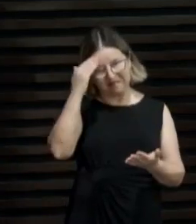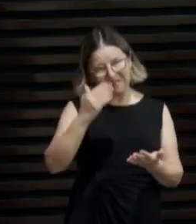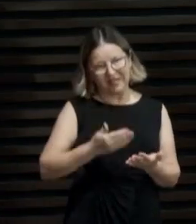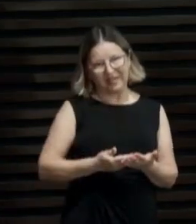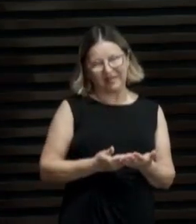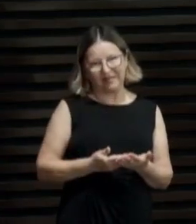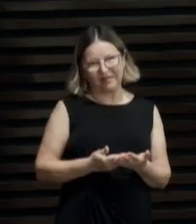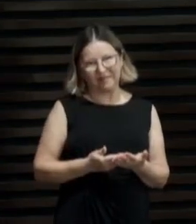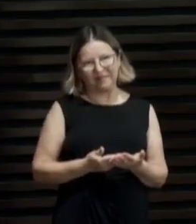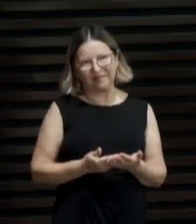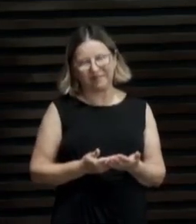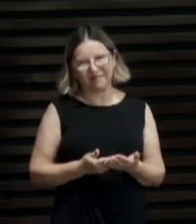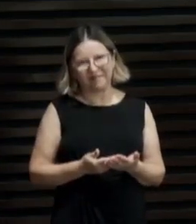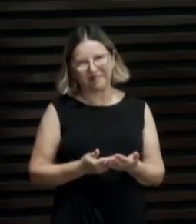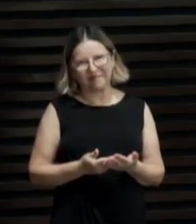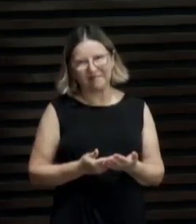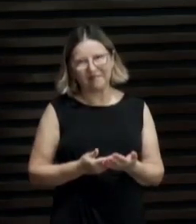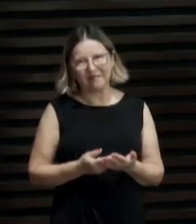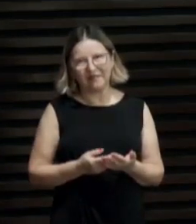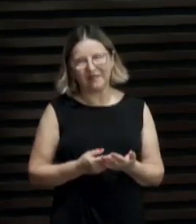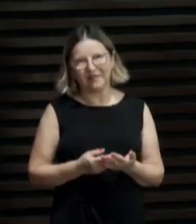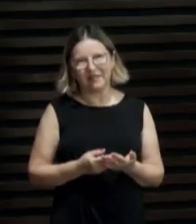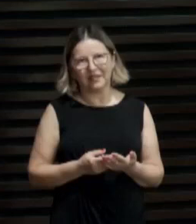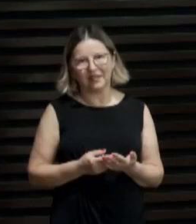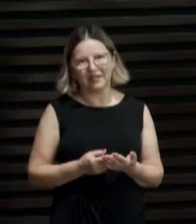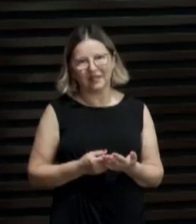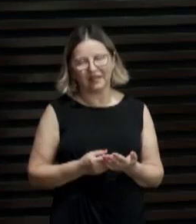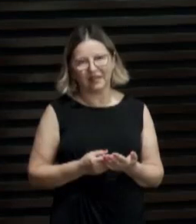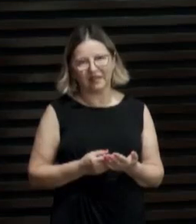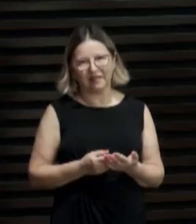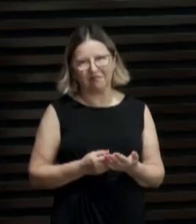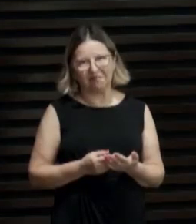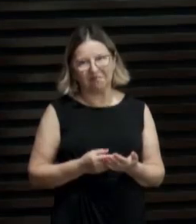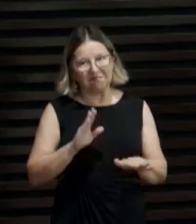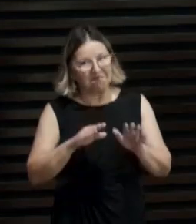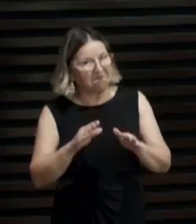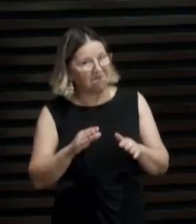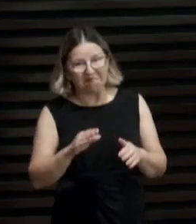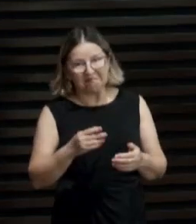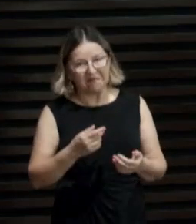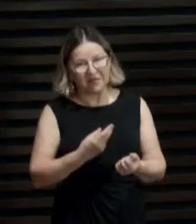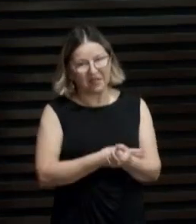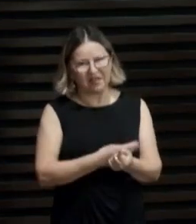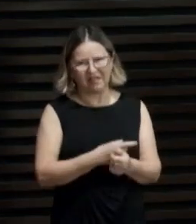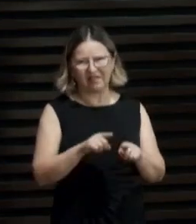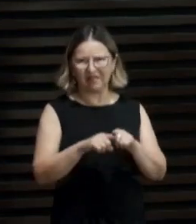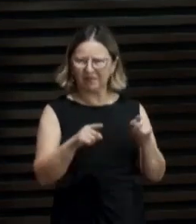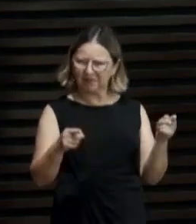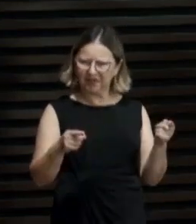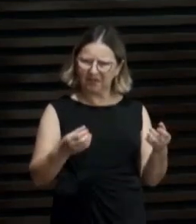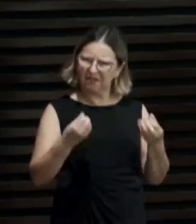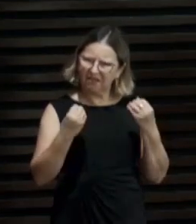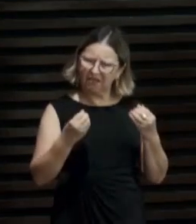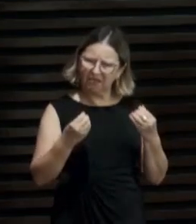dar um crédito, ele não estivesse tão errado. Mas ele diz que é uma coisa estúpida dizer